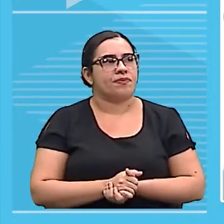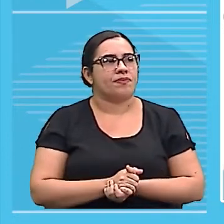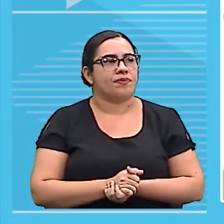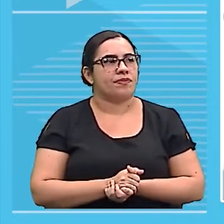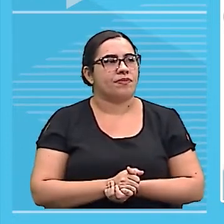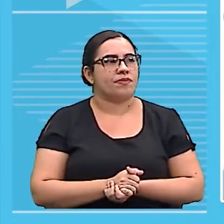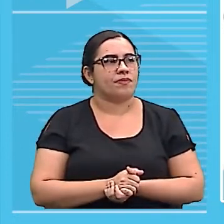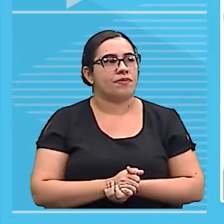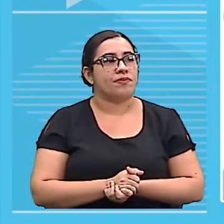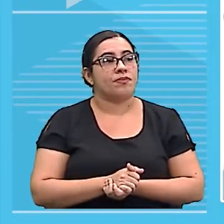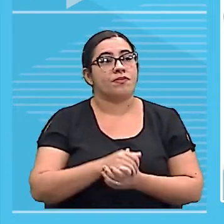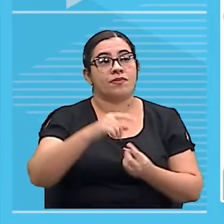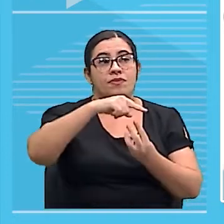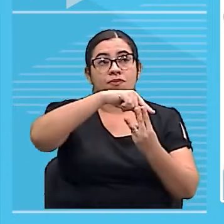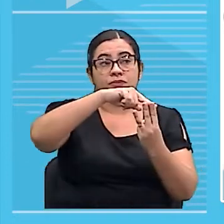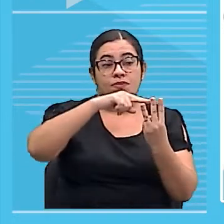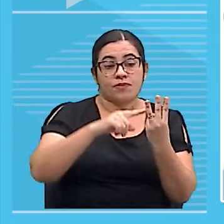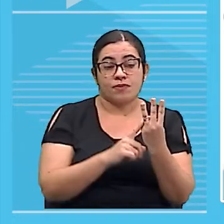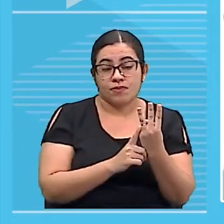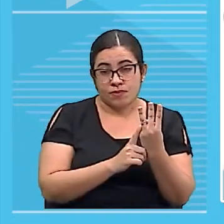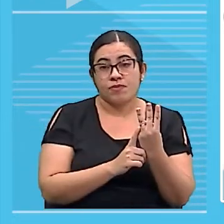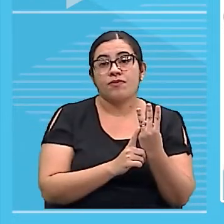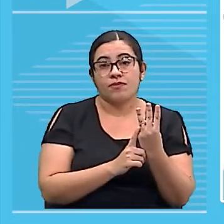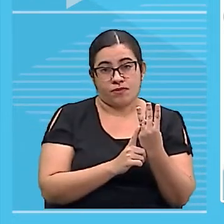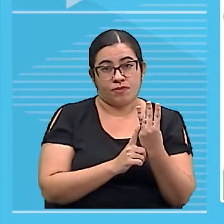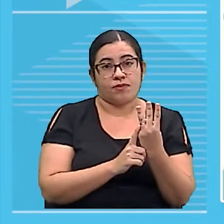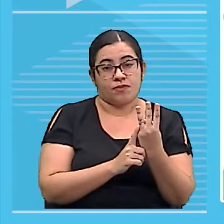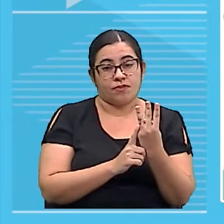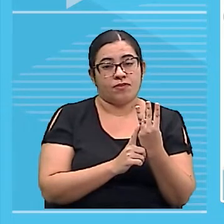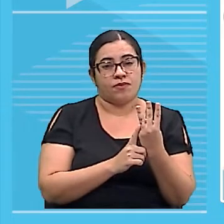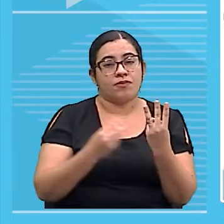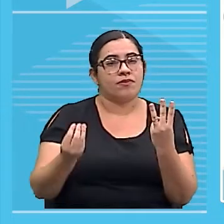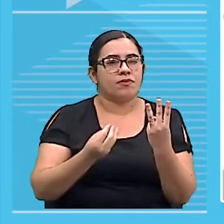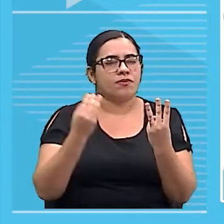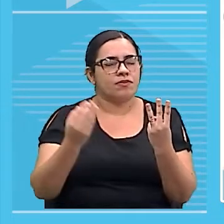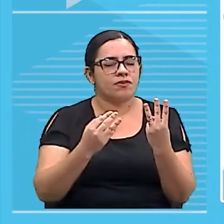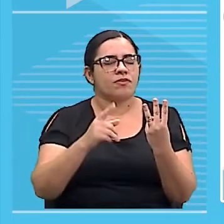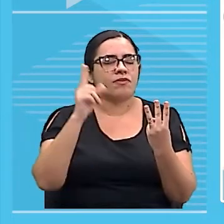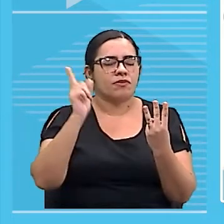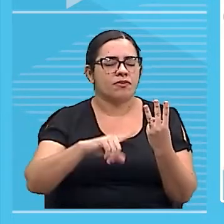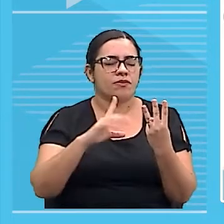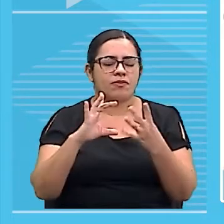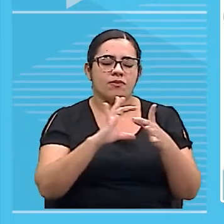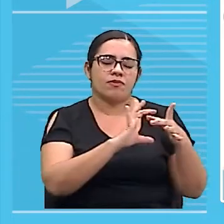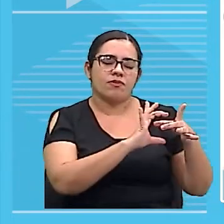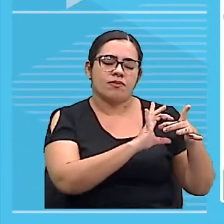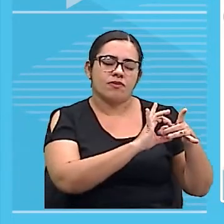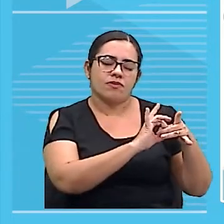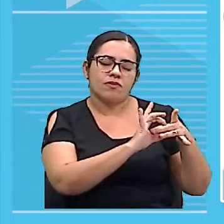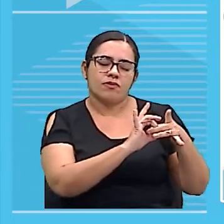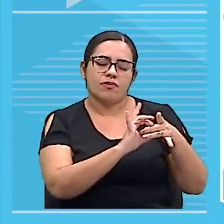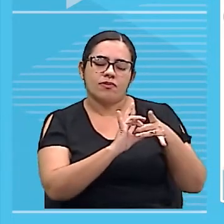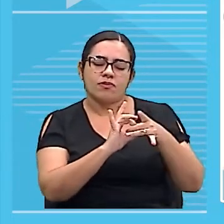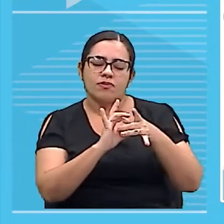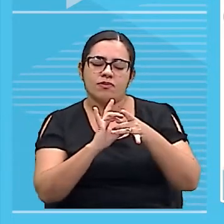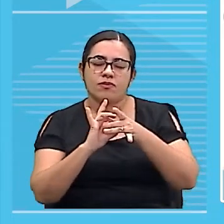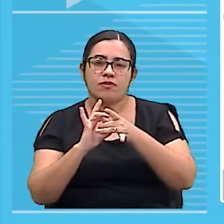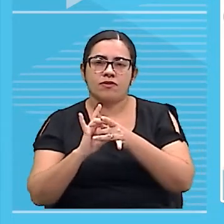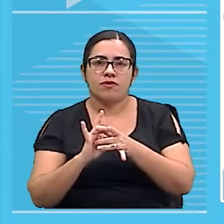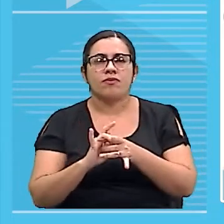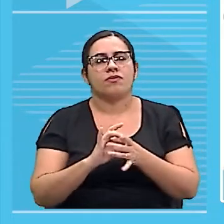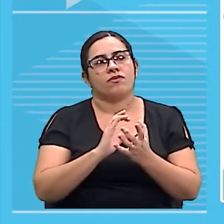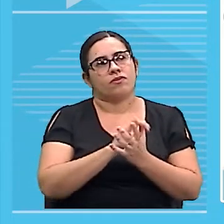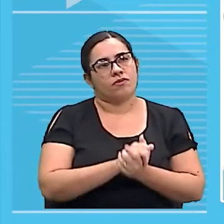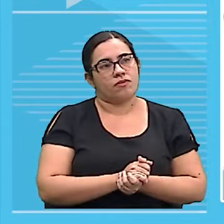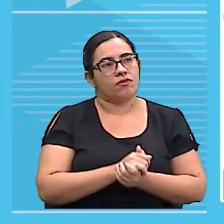e como os três resistores e eles estão Unidos em uma diferença de